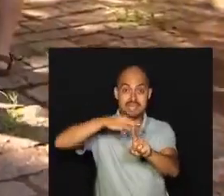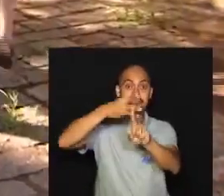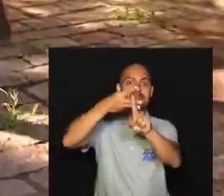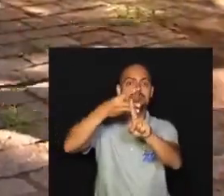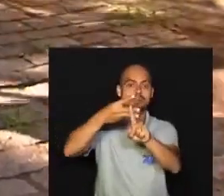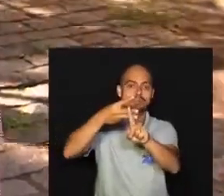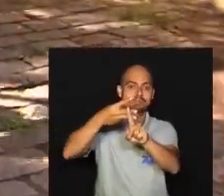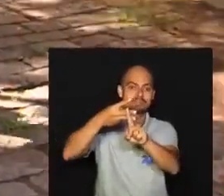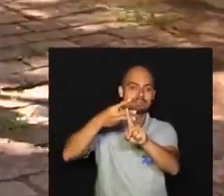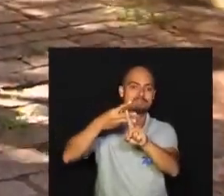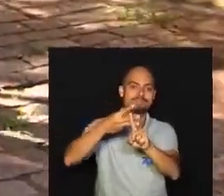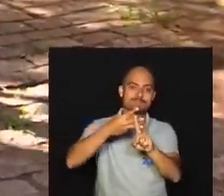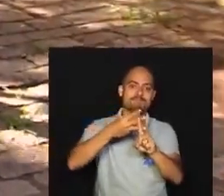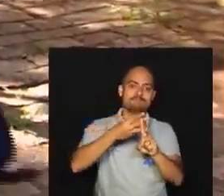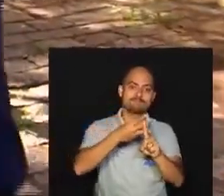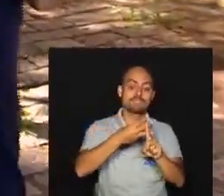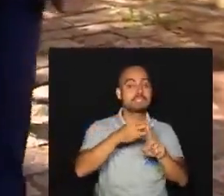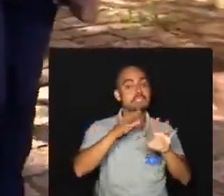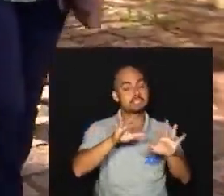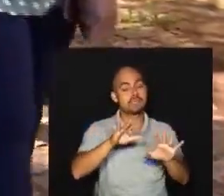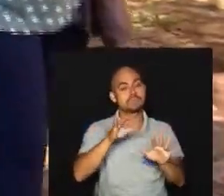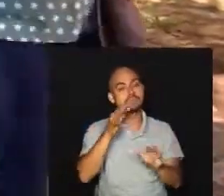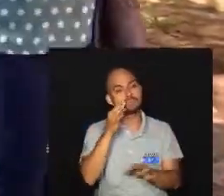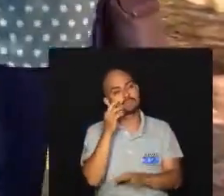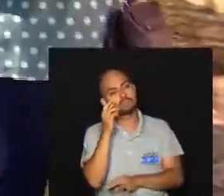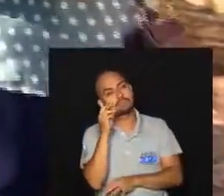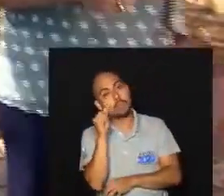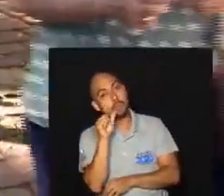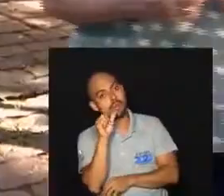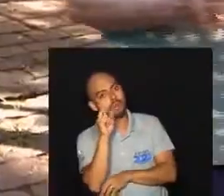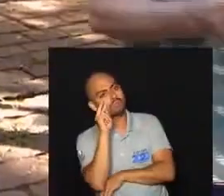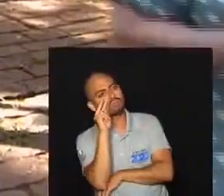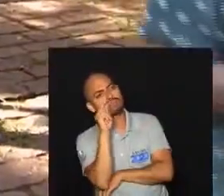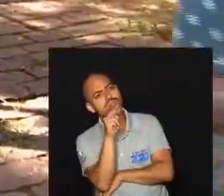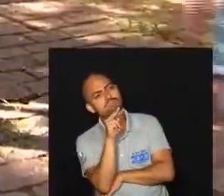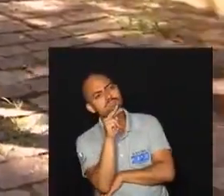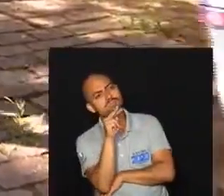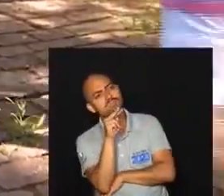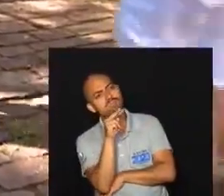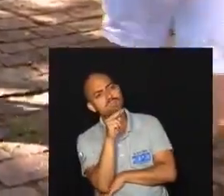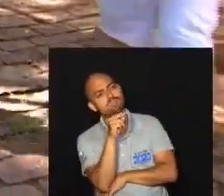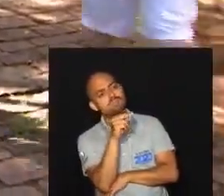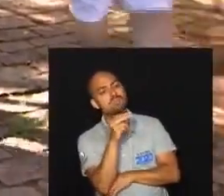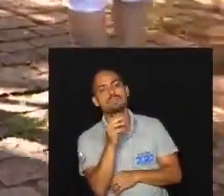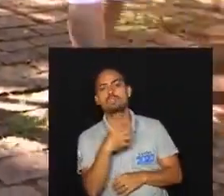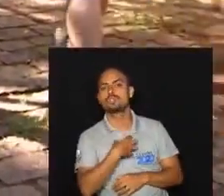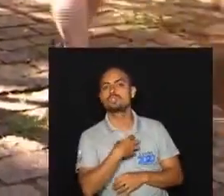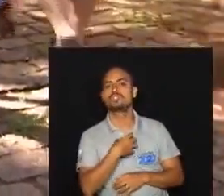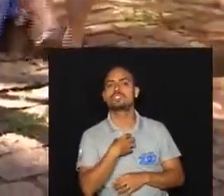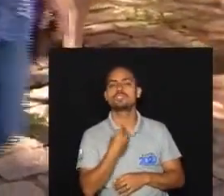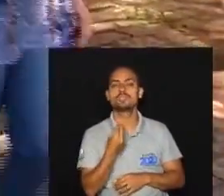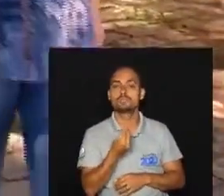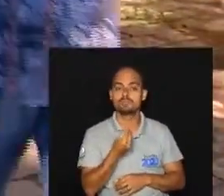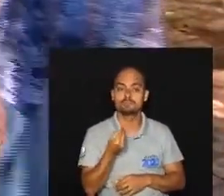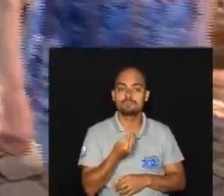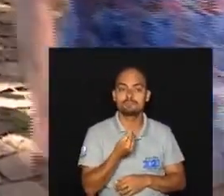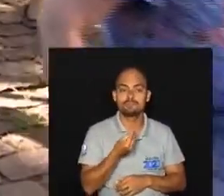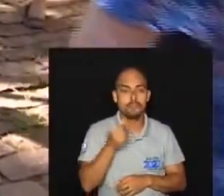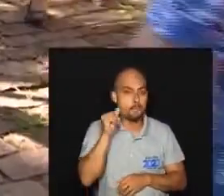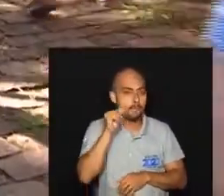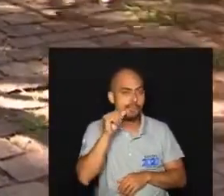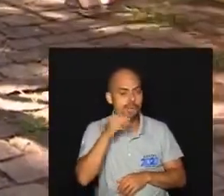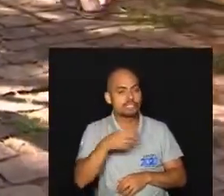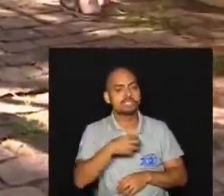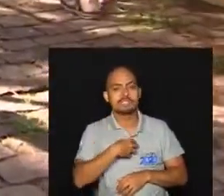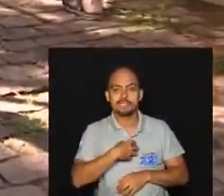muito importante que ela olhe lá dentro da Câmara com o olhar da mulher. Então, somente quem